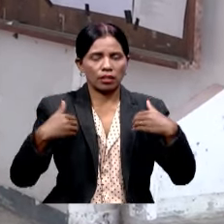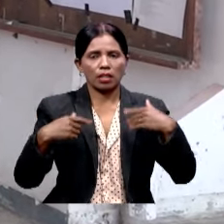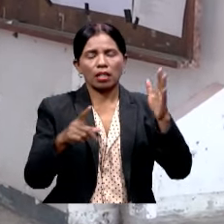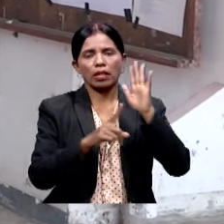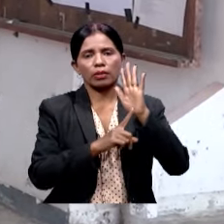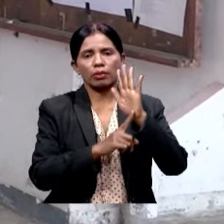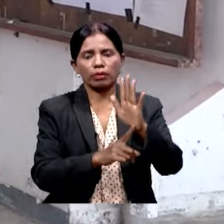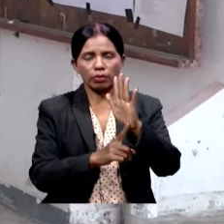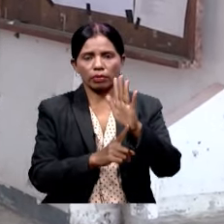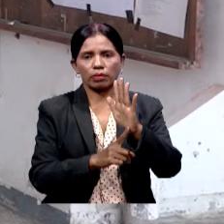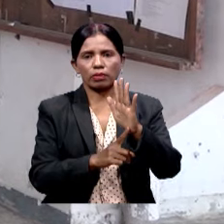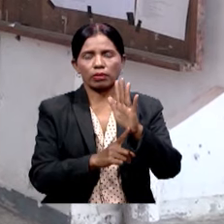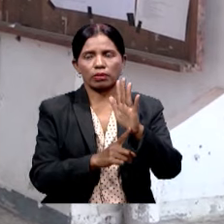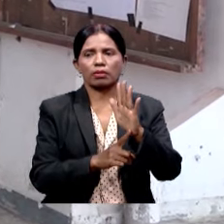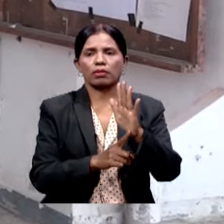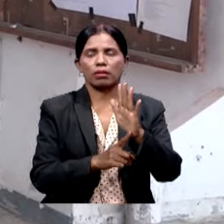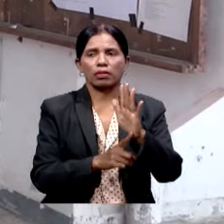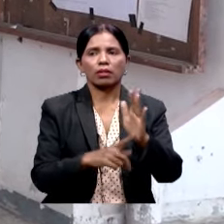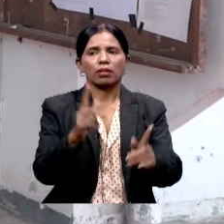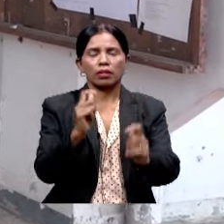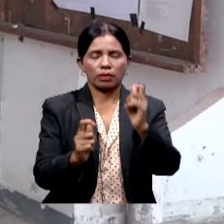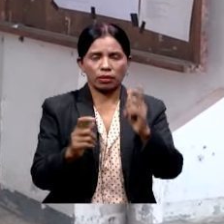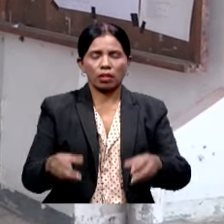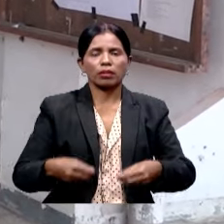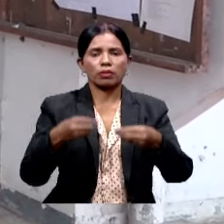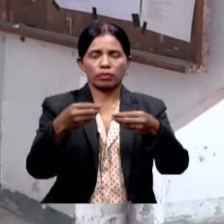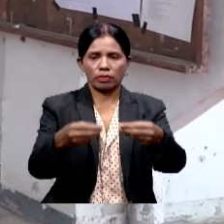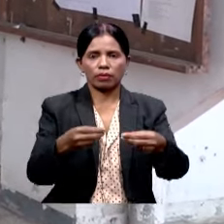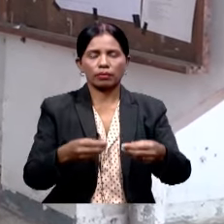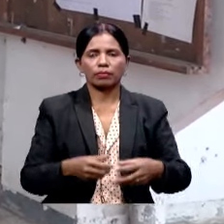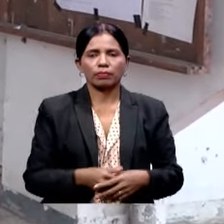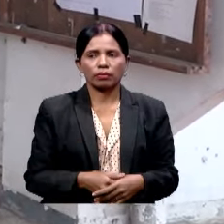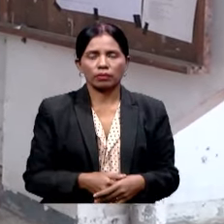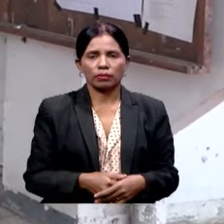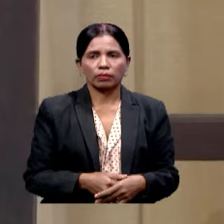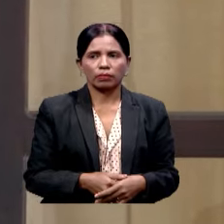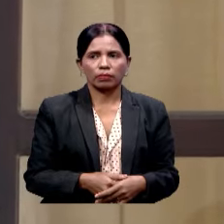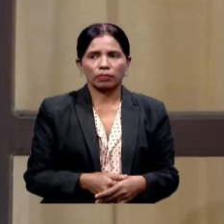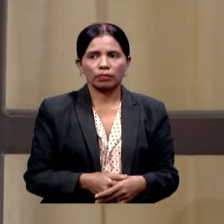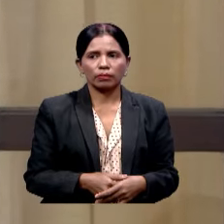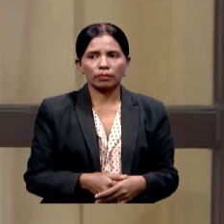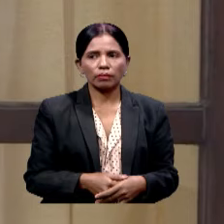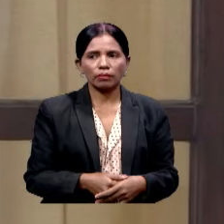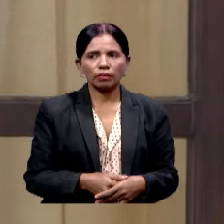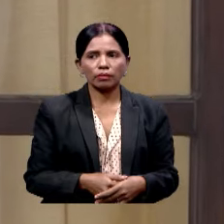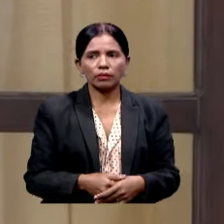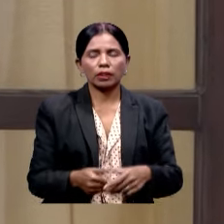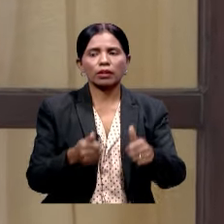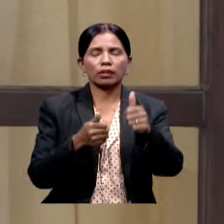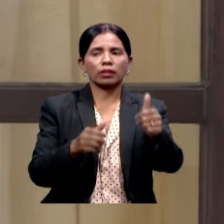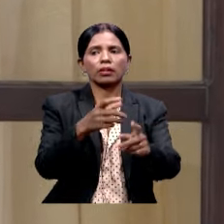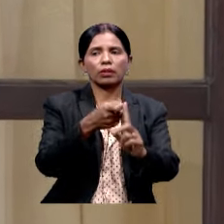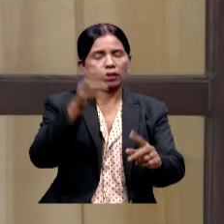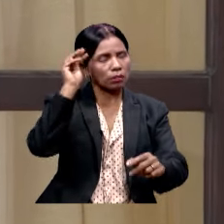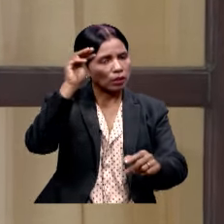nebe maka tribunal fo provado ba acusação Ministério Público nia. Tuir acusação husi